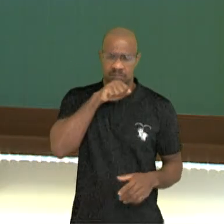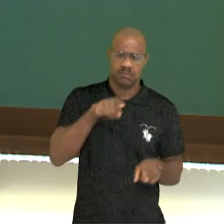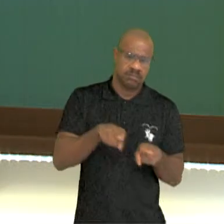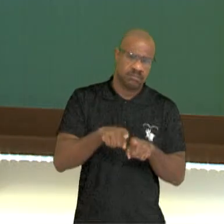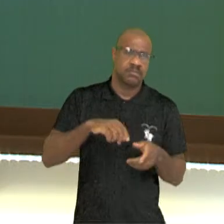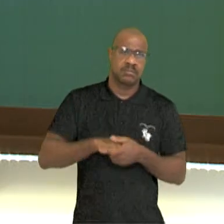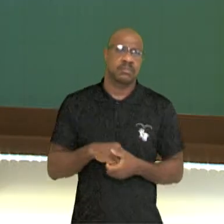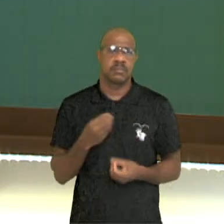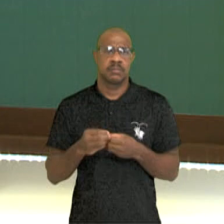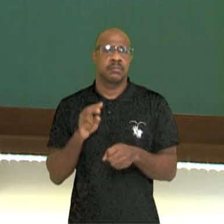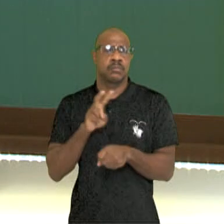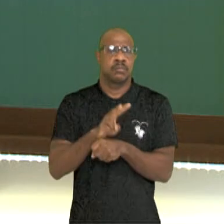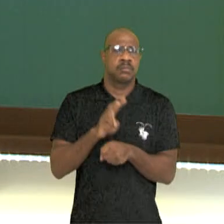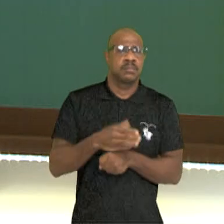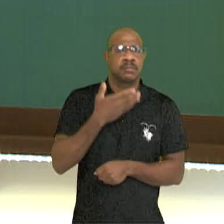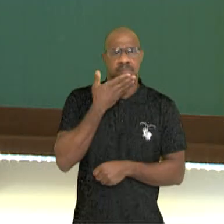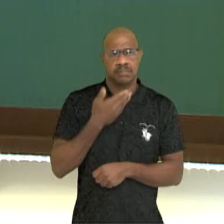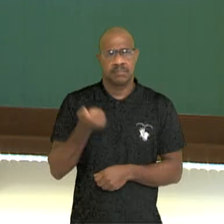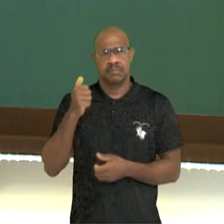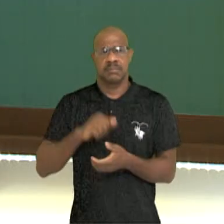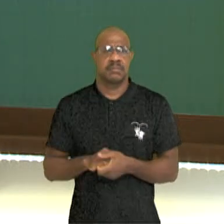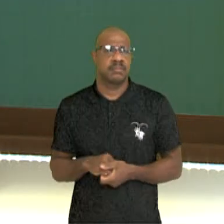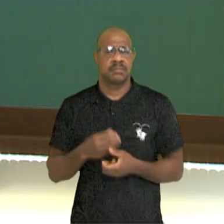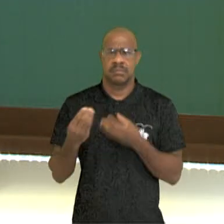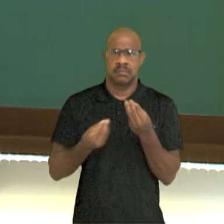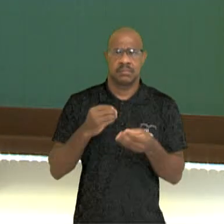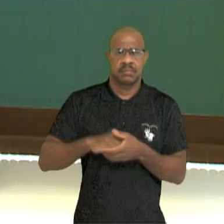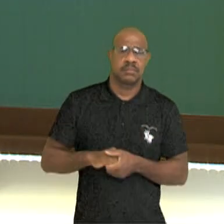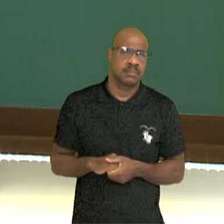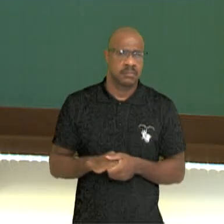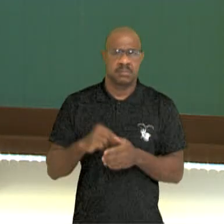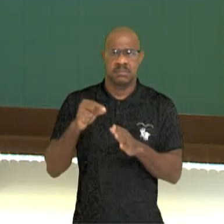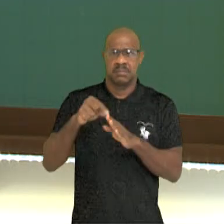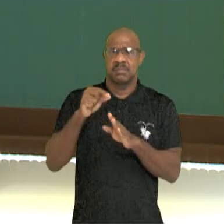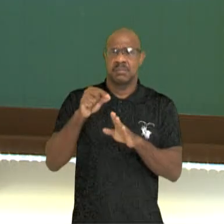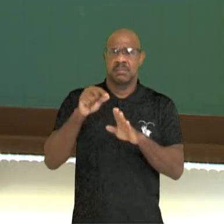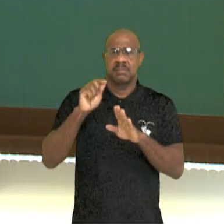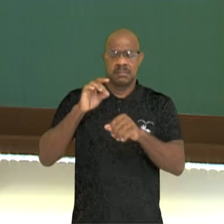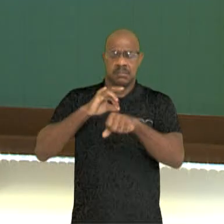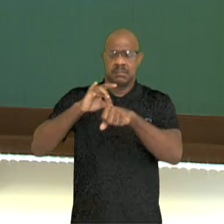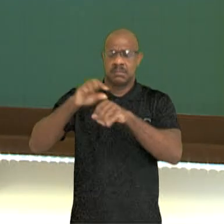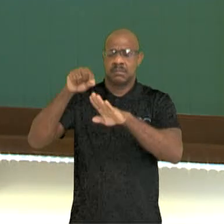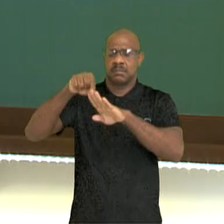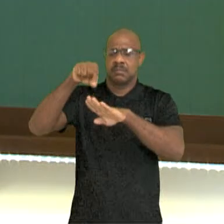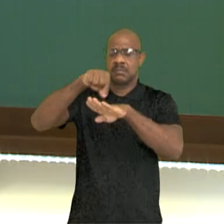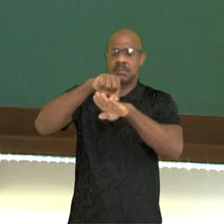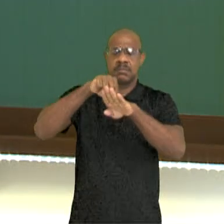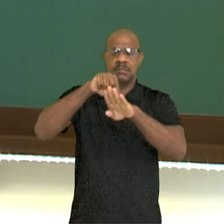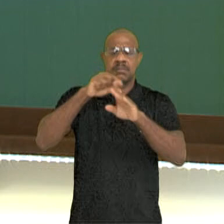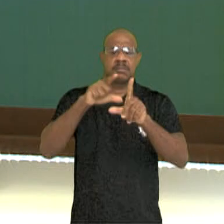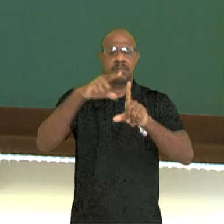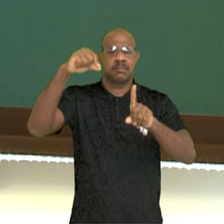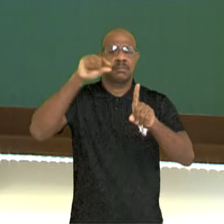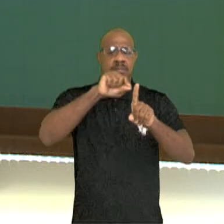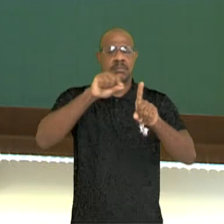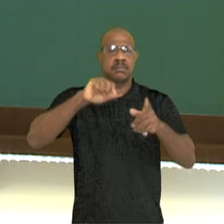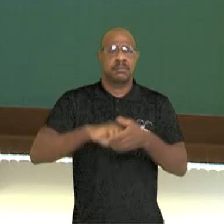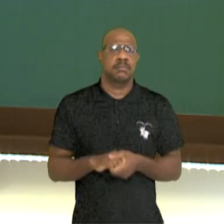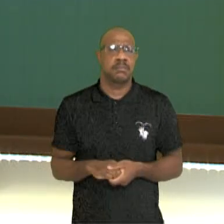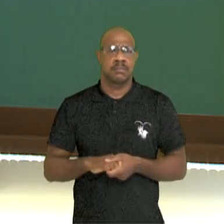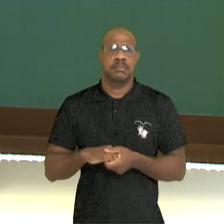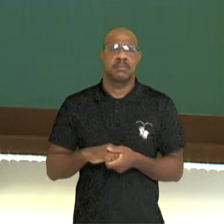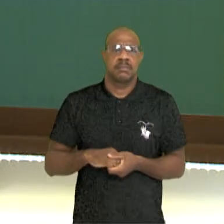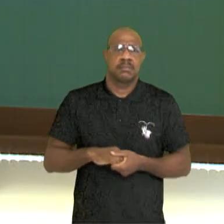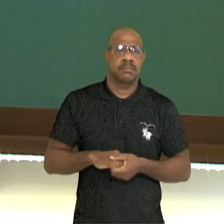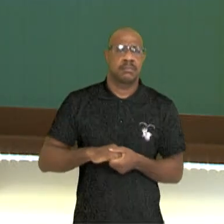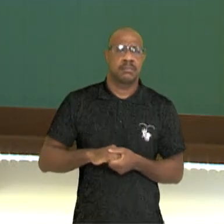o que são aqueles pontinhos pretos atrás das folhas. E também vale saber que ela é considerada um fóssil vivo. A